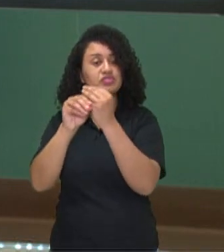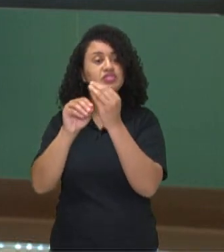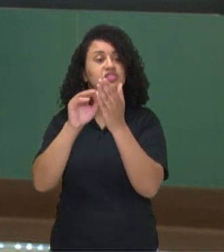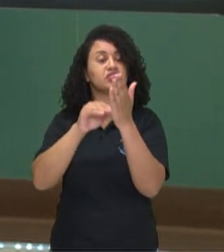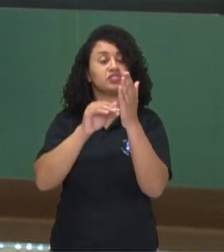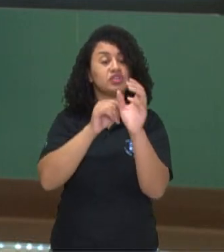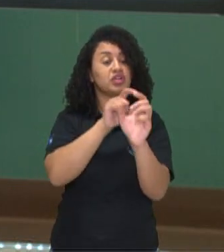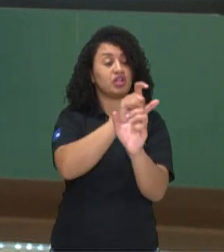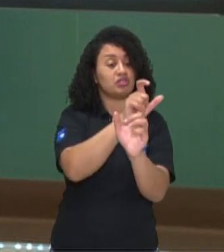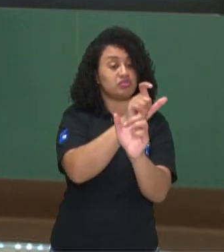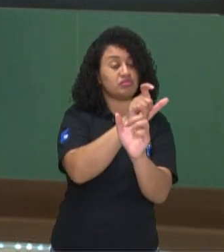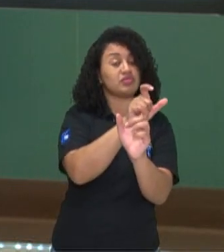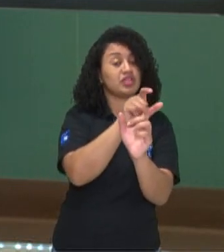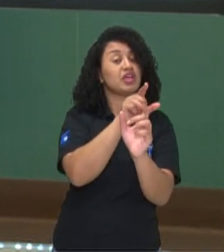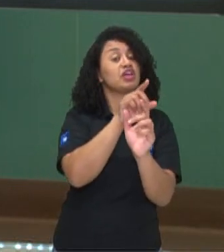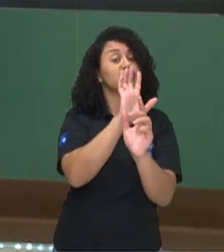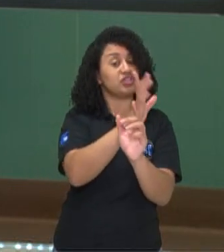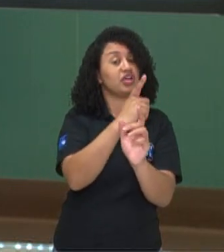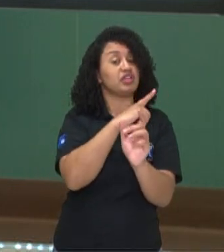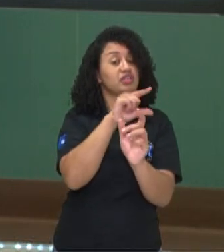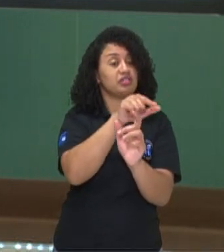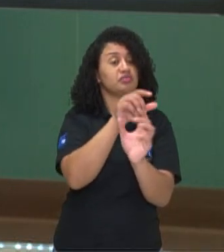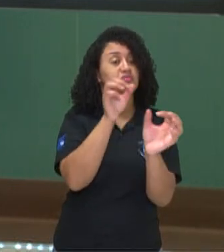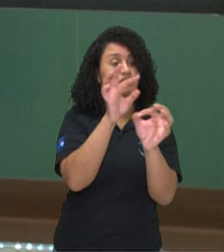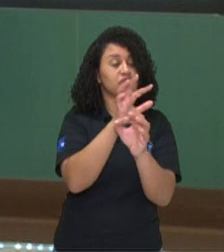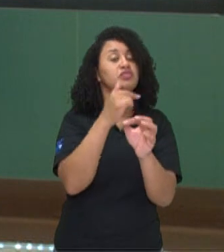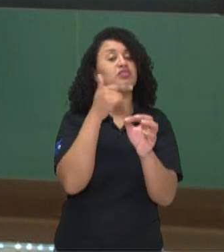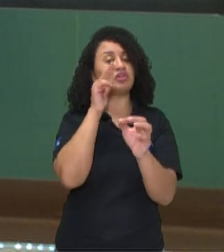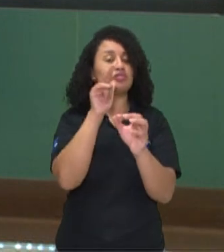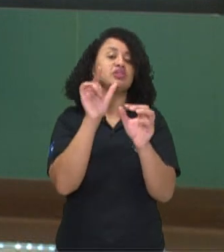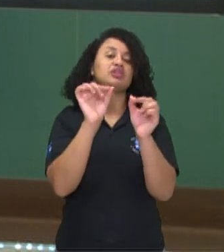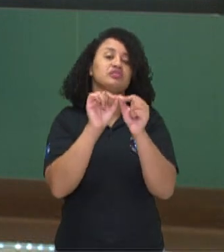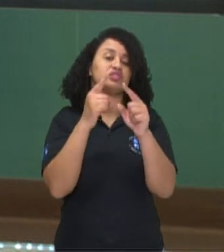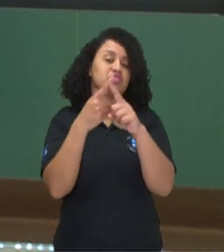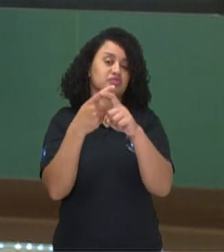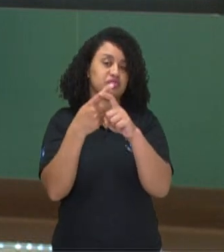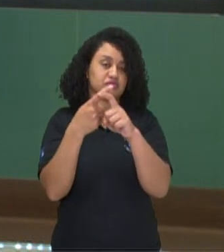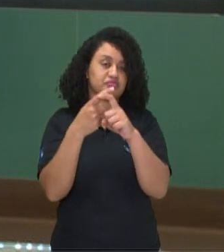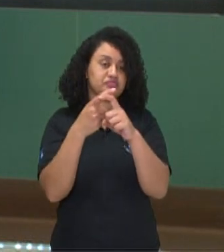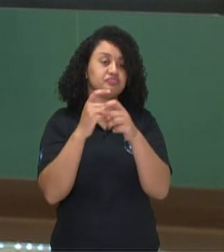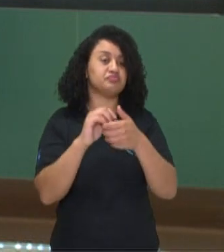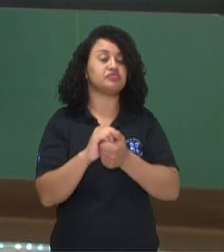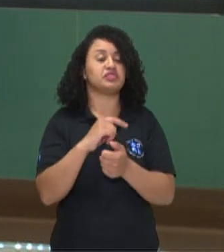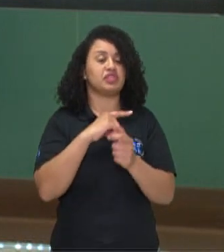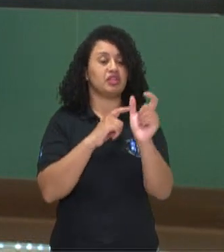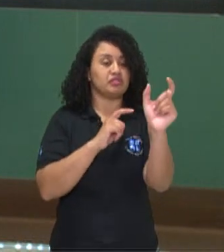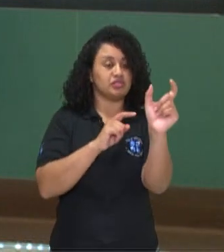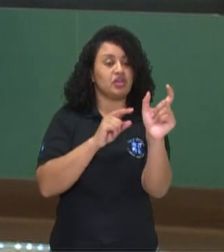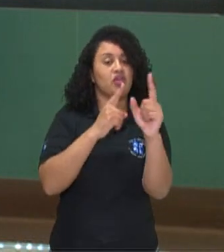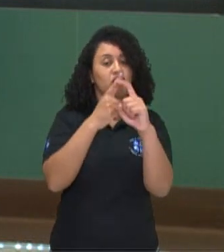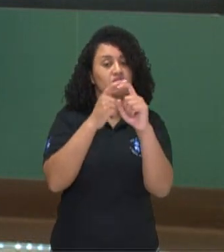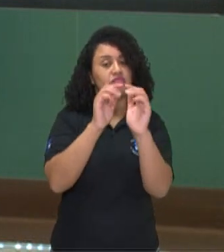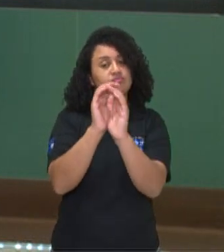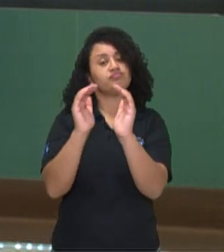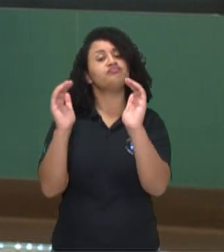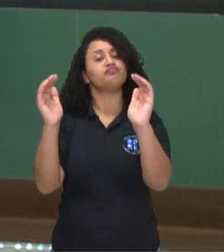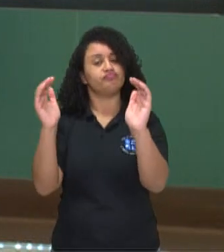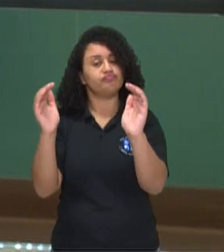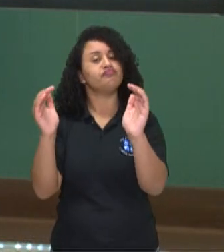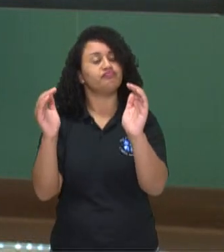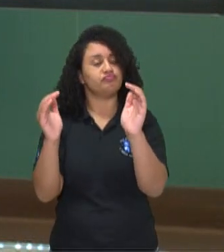esse termo que é comum, tá bom? Aí você transforma em uma multiplicação, tá bom? Vai ter um termo vezes um